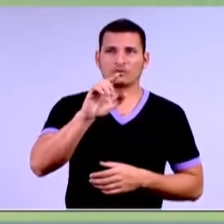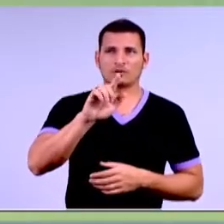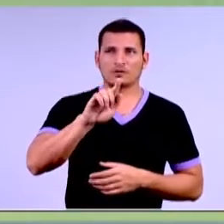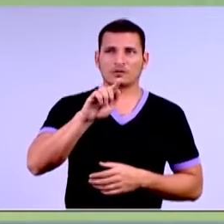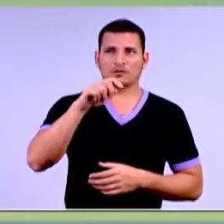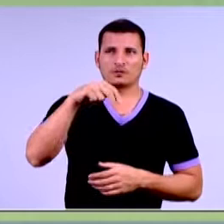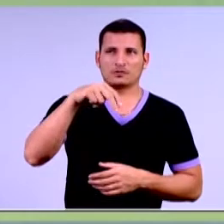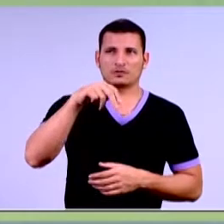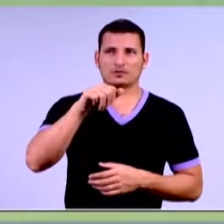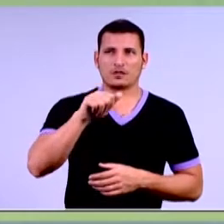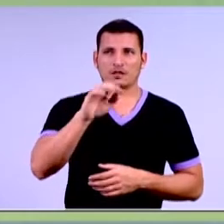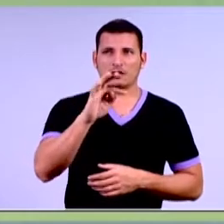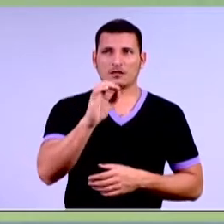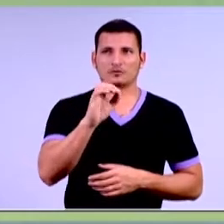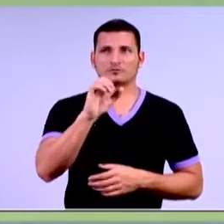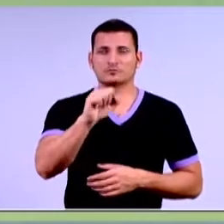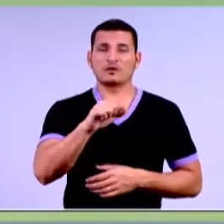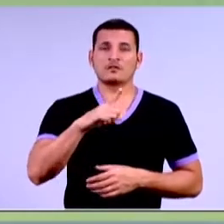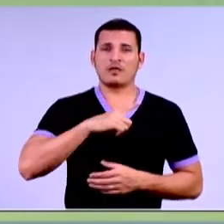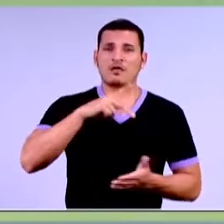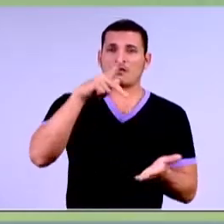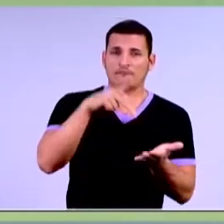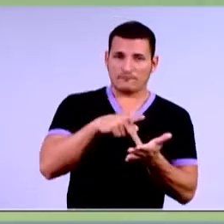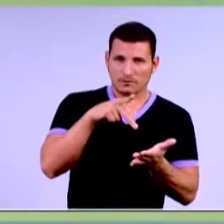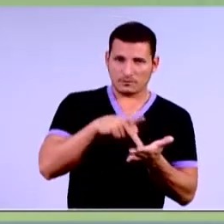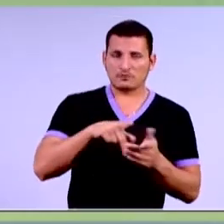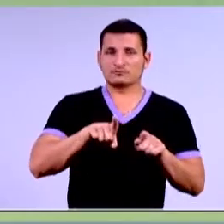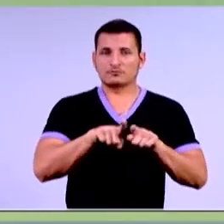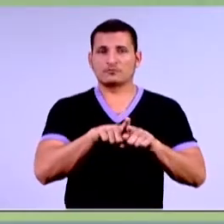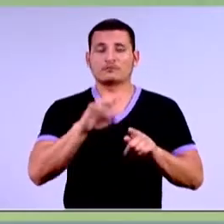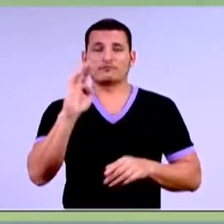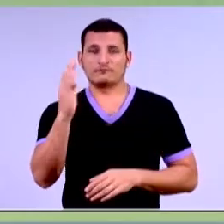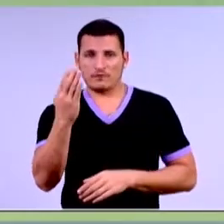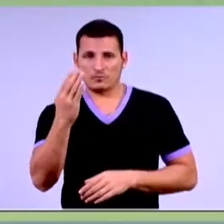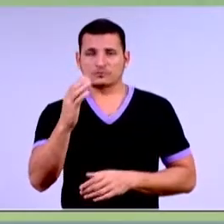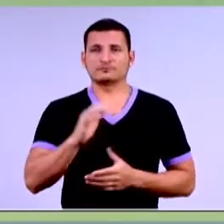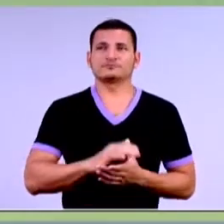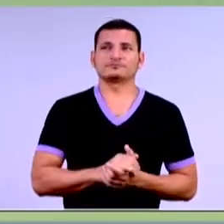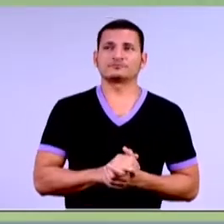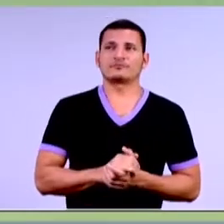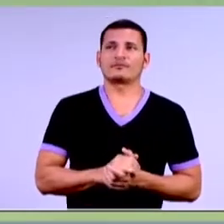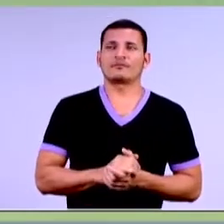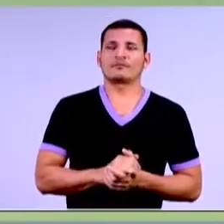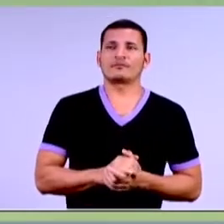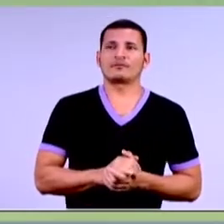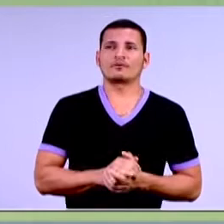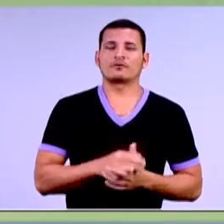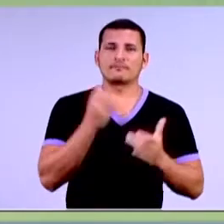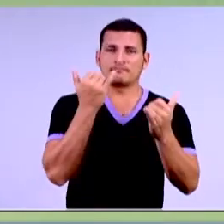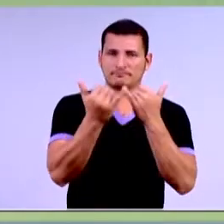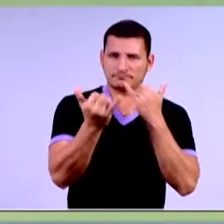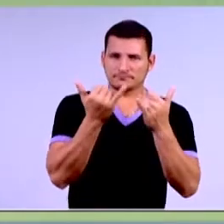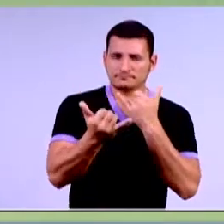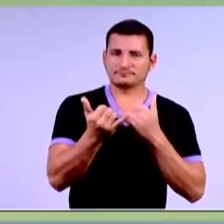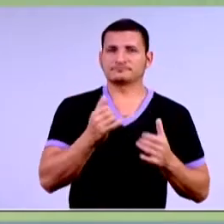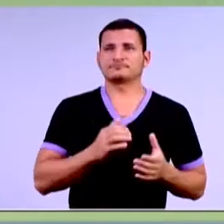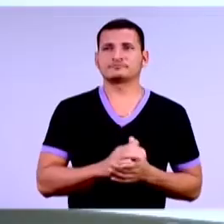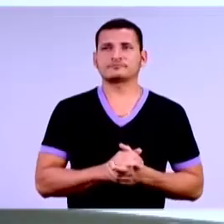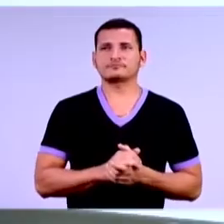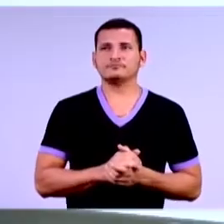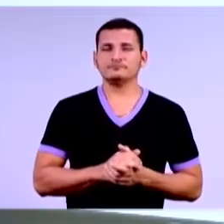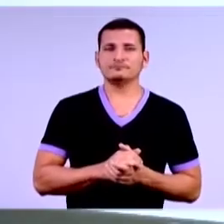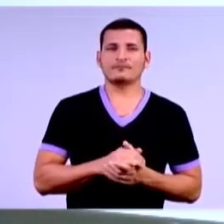tanto os verdadeiros como os falsos cognatos então vamos lembrar qual é a definição de combinato